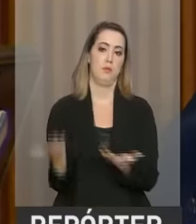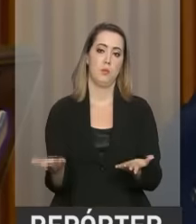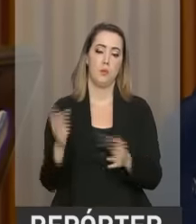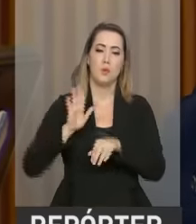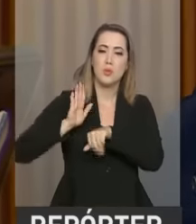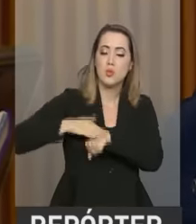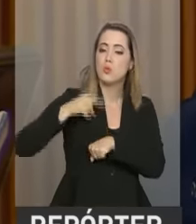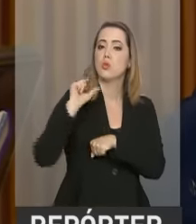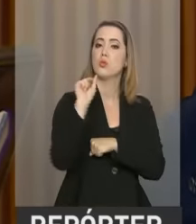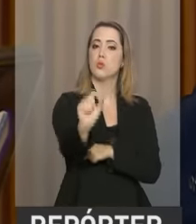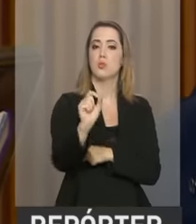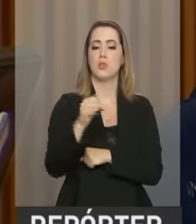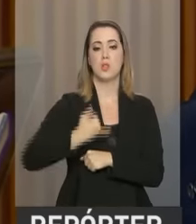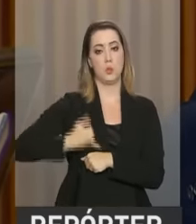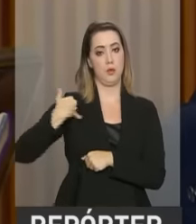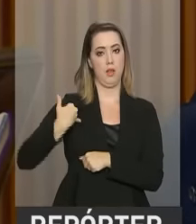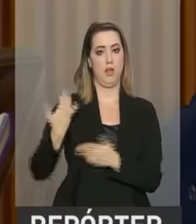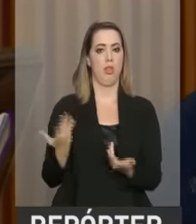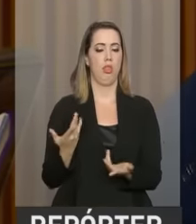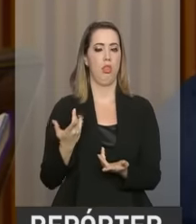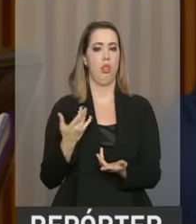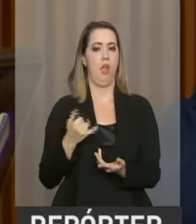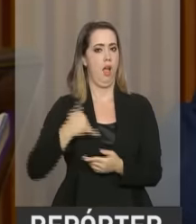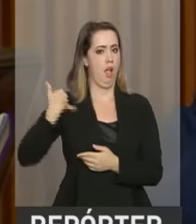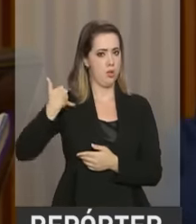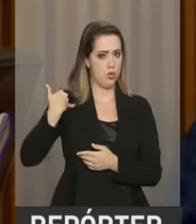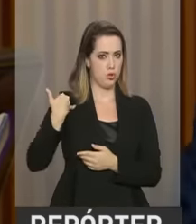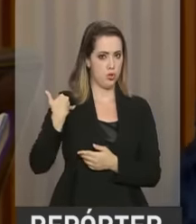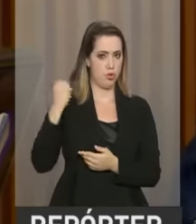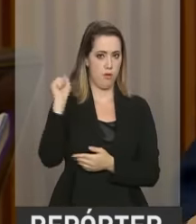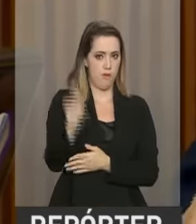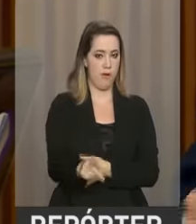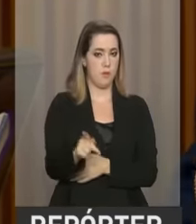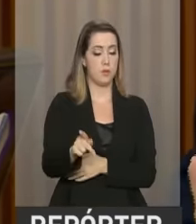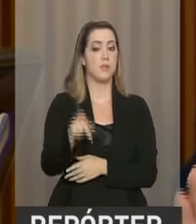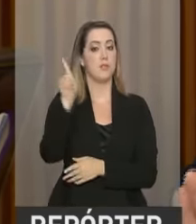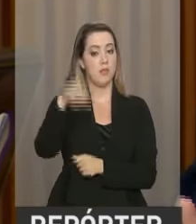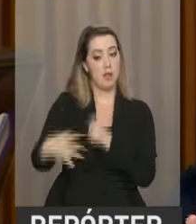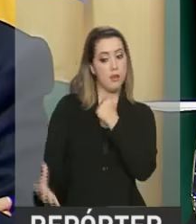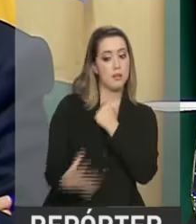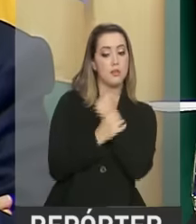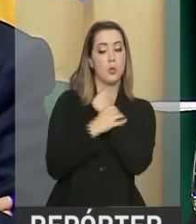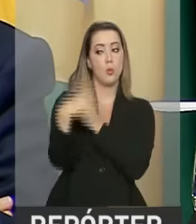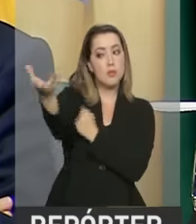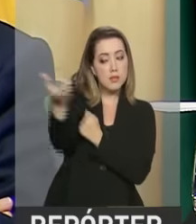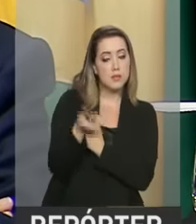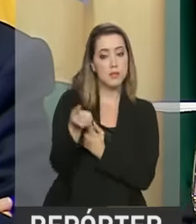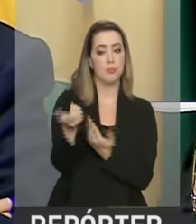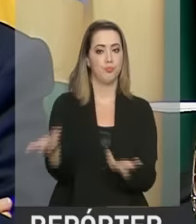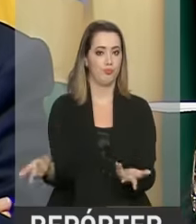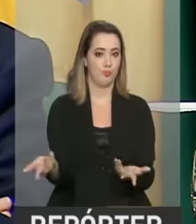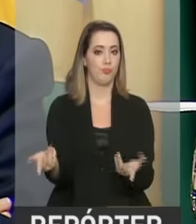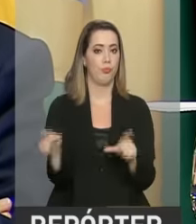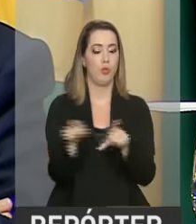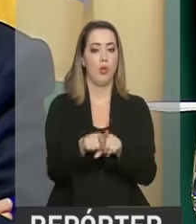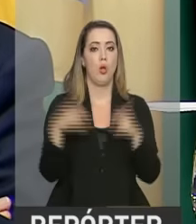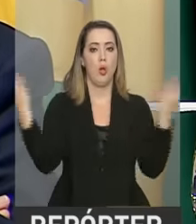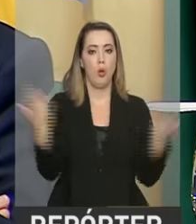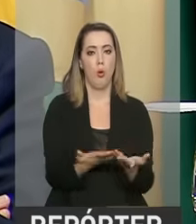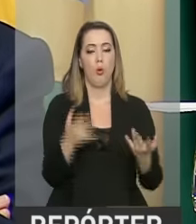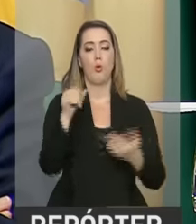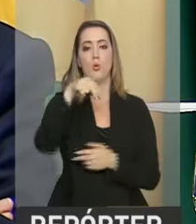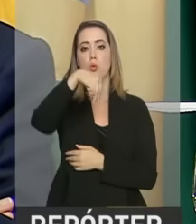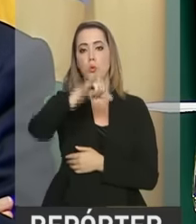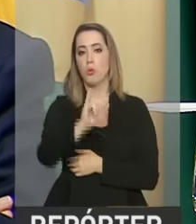que a idade onde ele vai se aposentar, é a segurança que ele vai receber a aposentadoria. Reformar hoje a